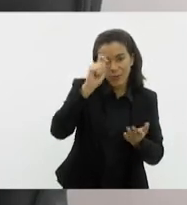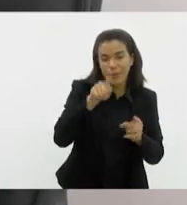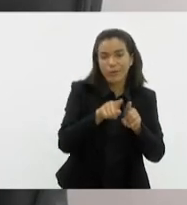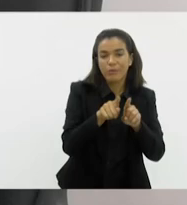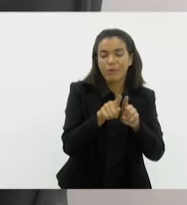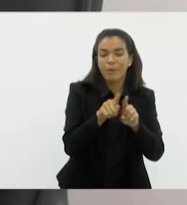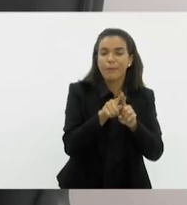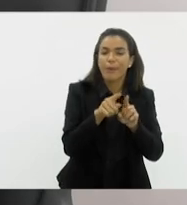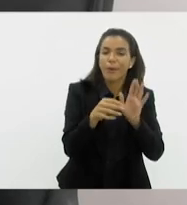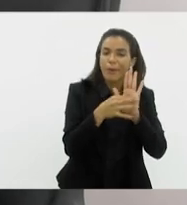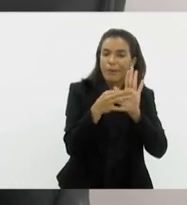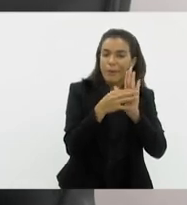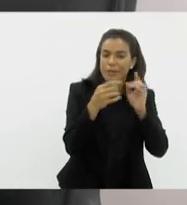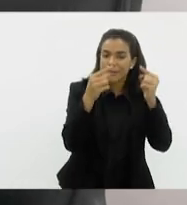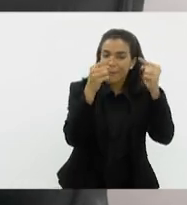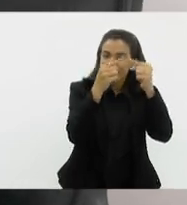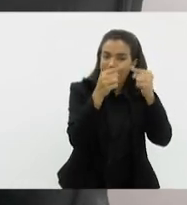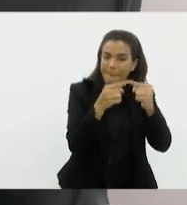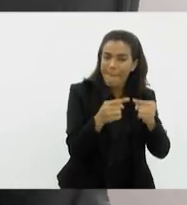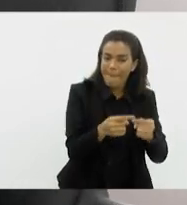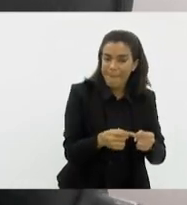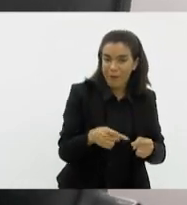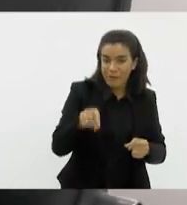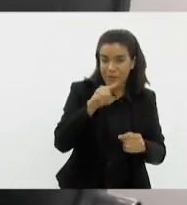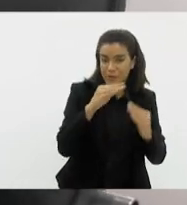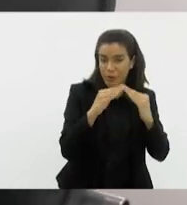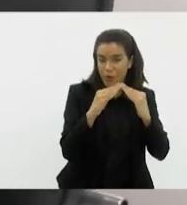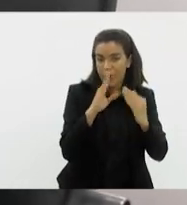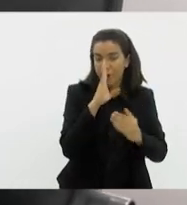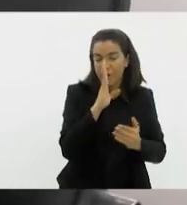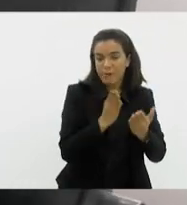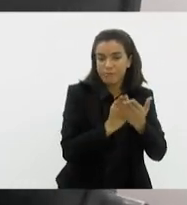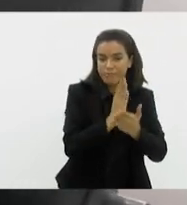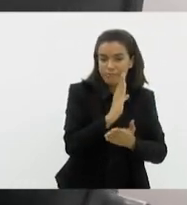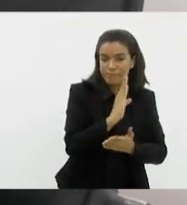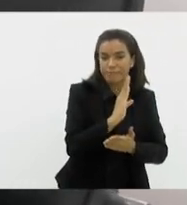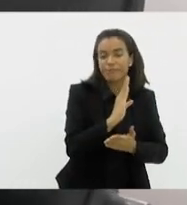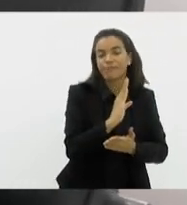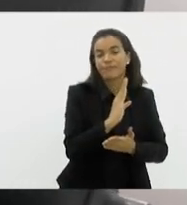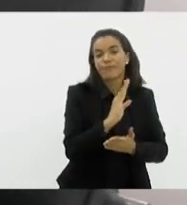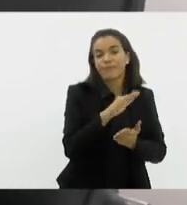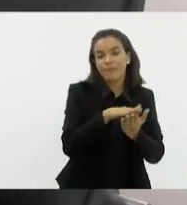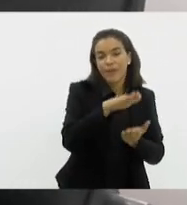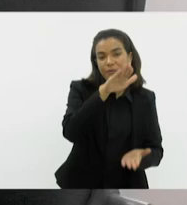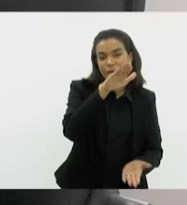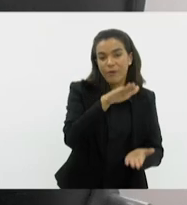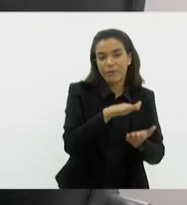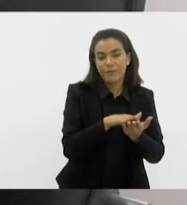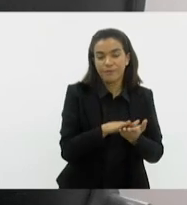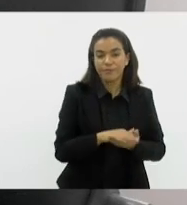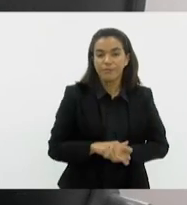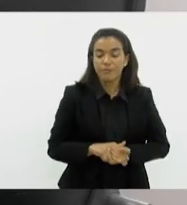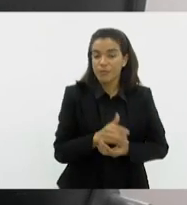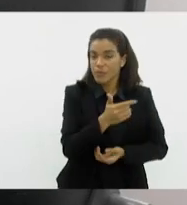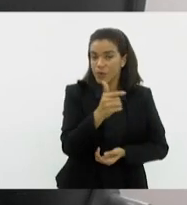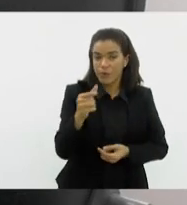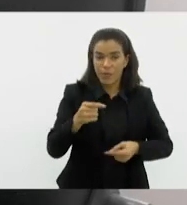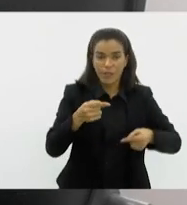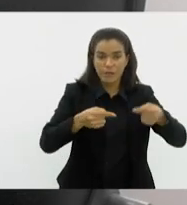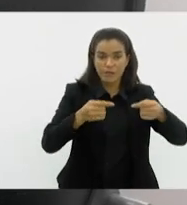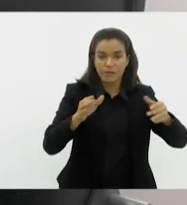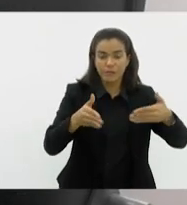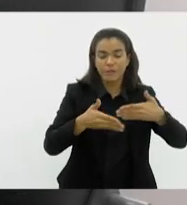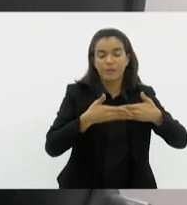pareceres idênticos. Senhores que aprovam a votação em bloco, permaneçam como estão. Aprovada a votação em bloco. Em discussão. Não havendo quem queira